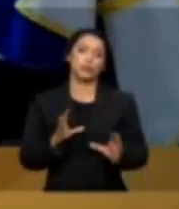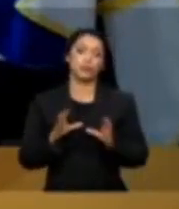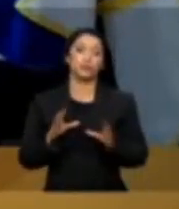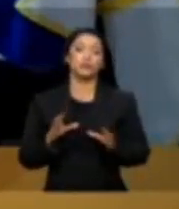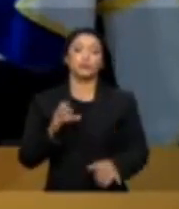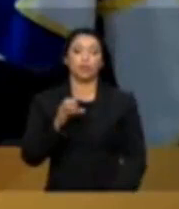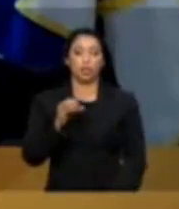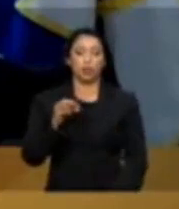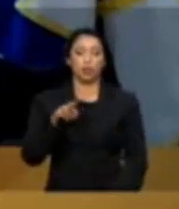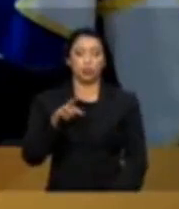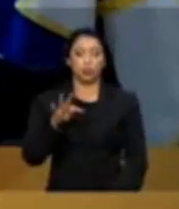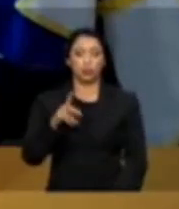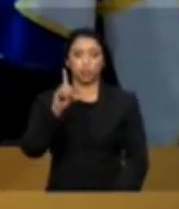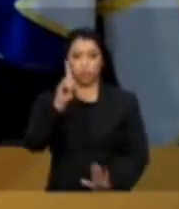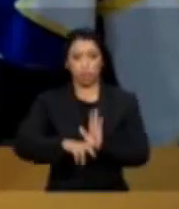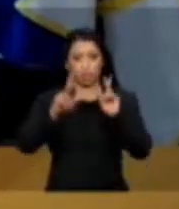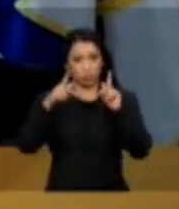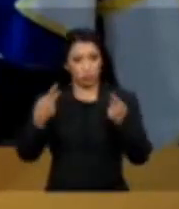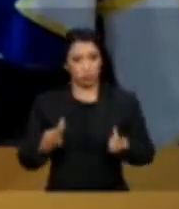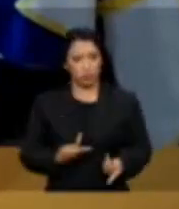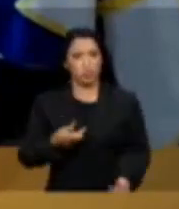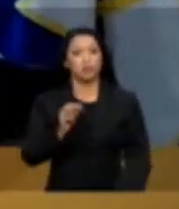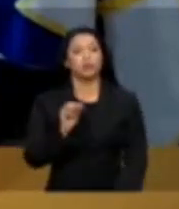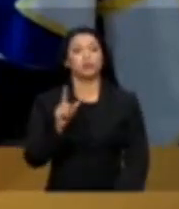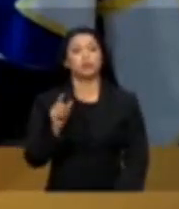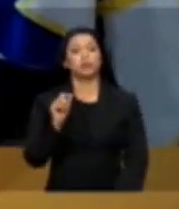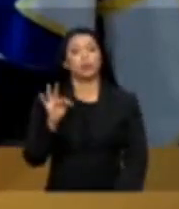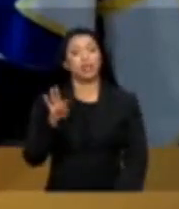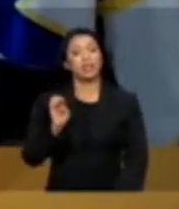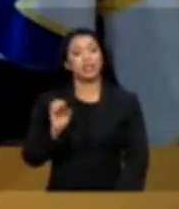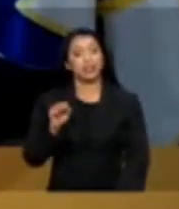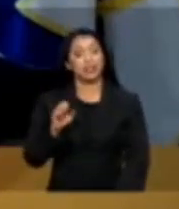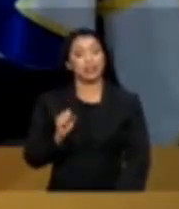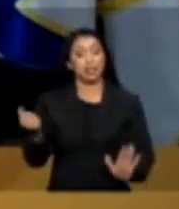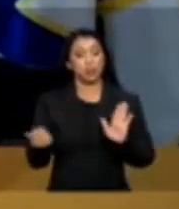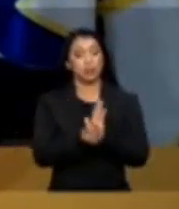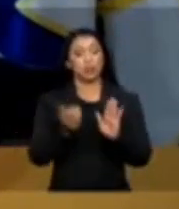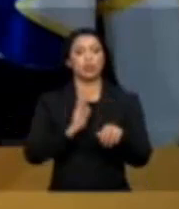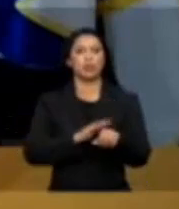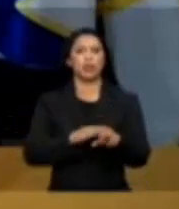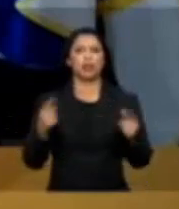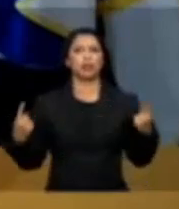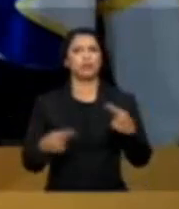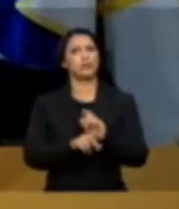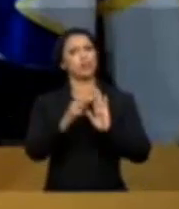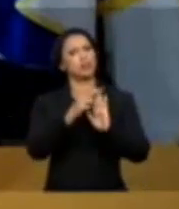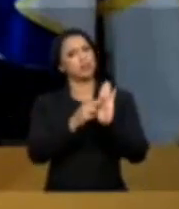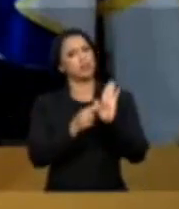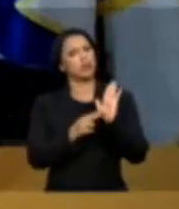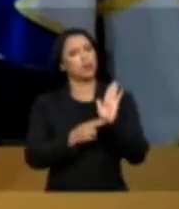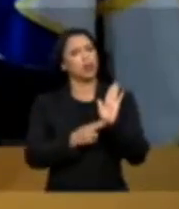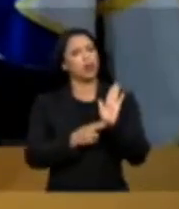de Direitos Humanos reafirmou que a aplicação da tese do marco temporal contradiz as normas